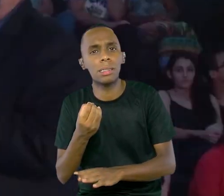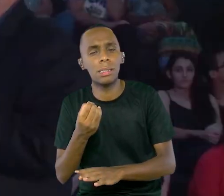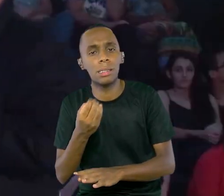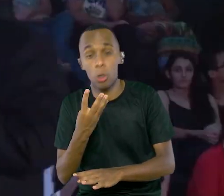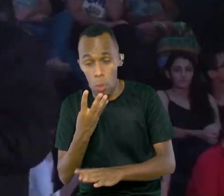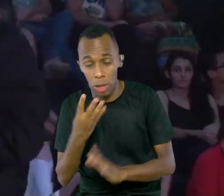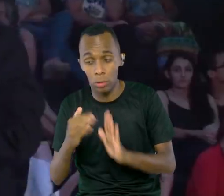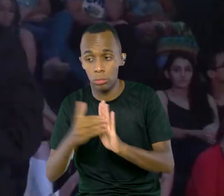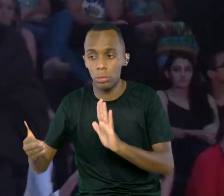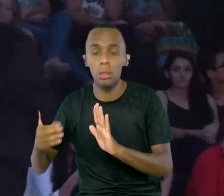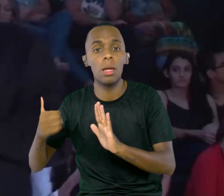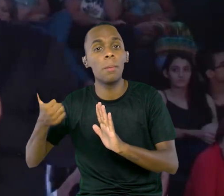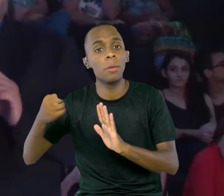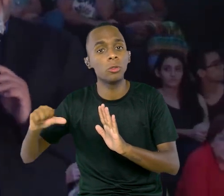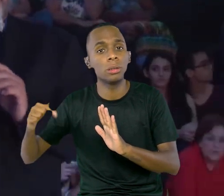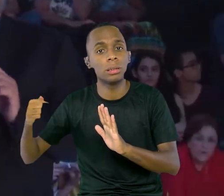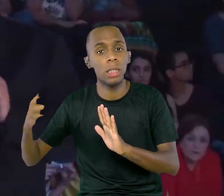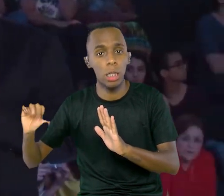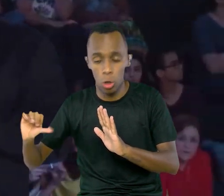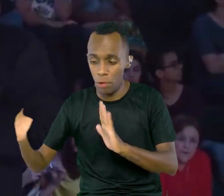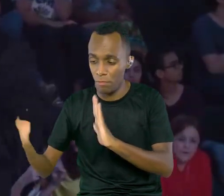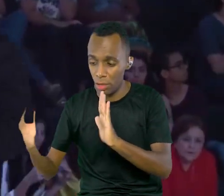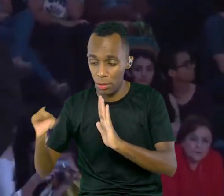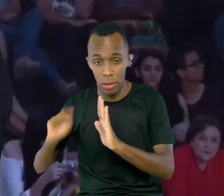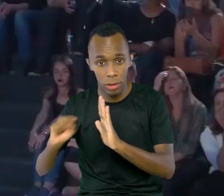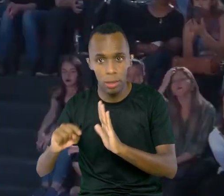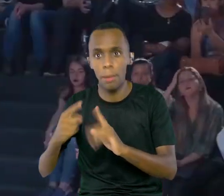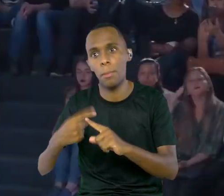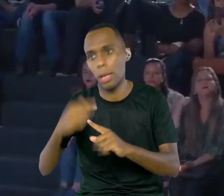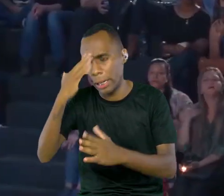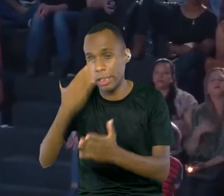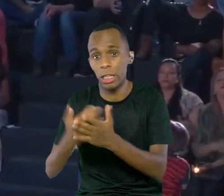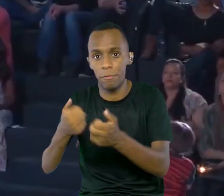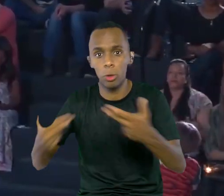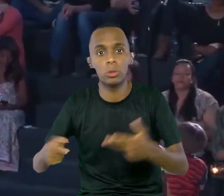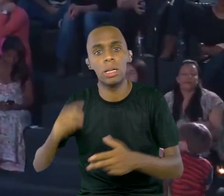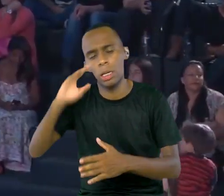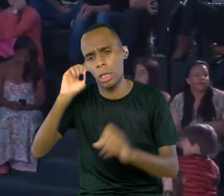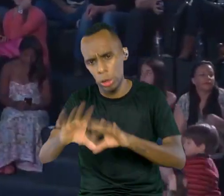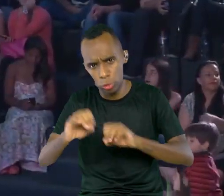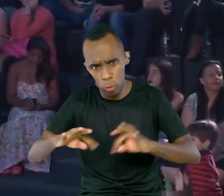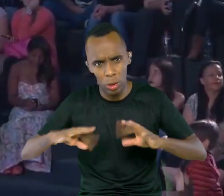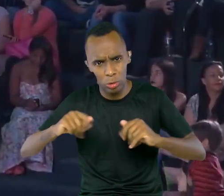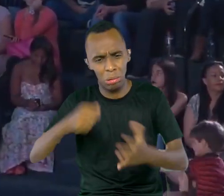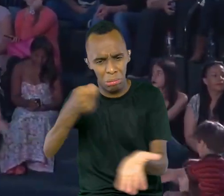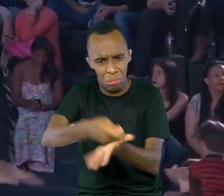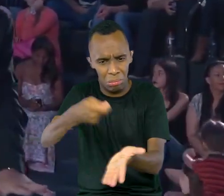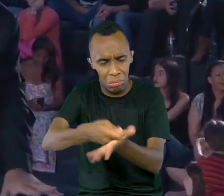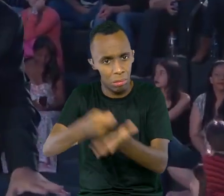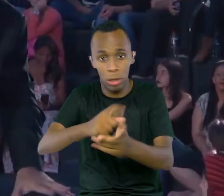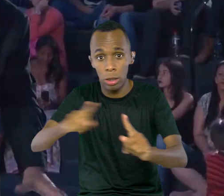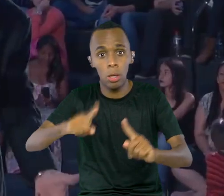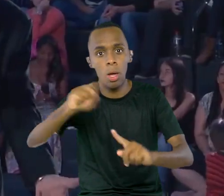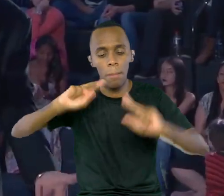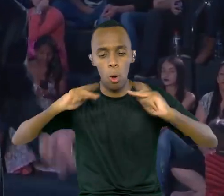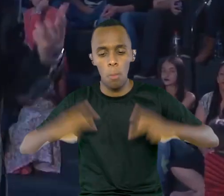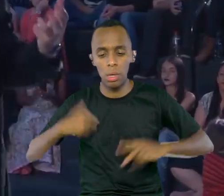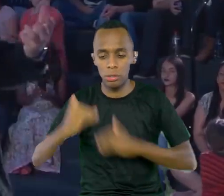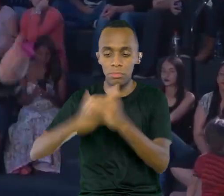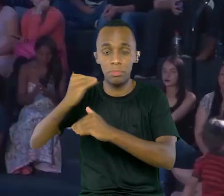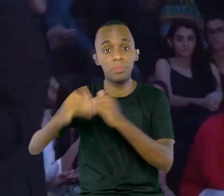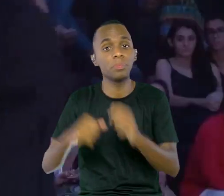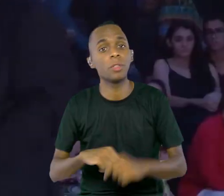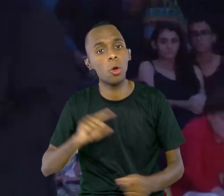De 1964 até 1979, em nome de uma ideia de que educação não é para domesticar, mas